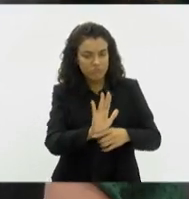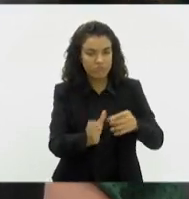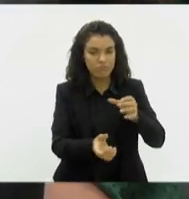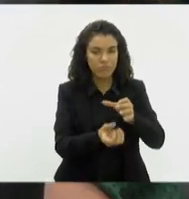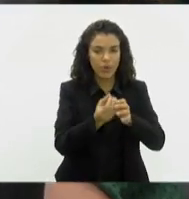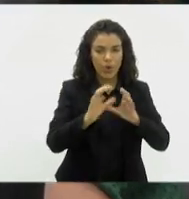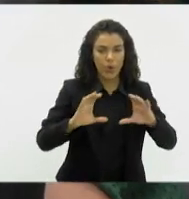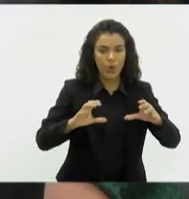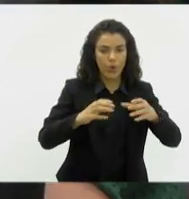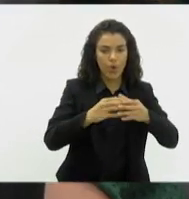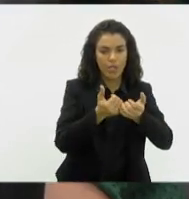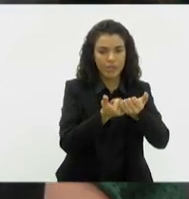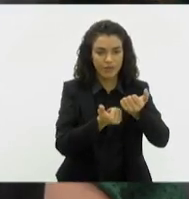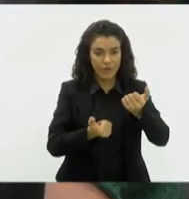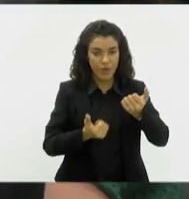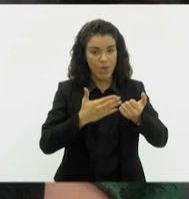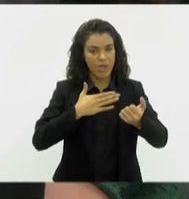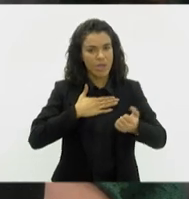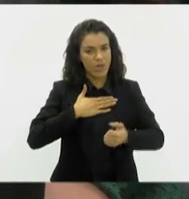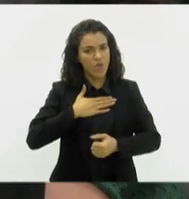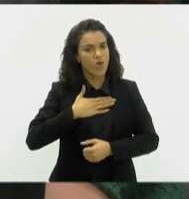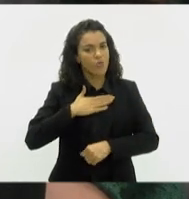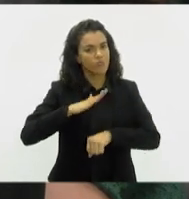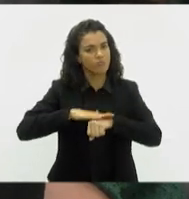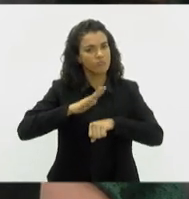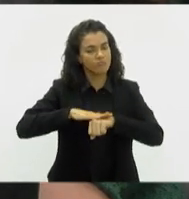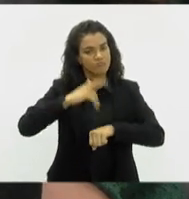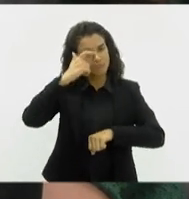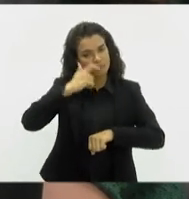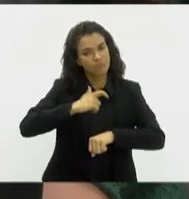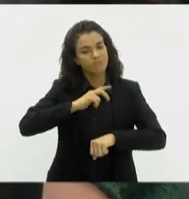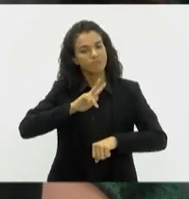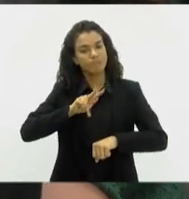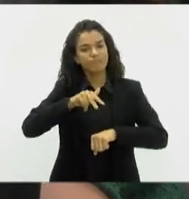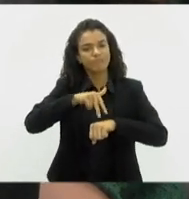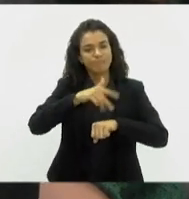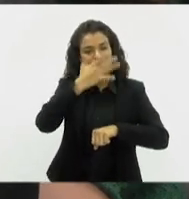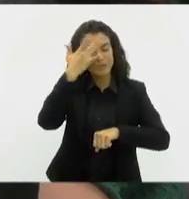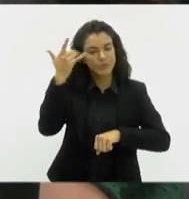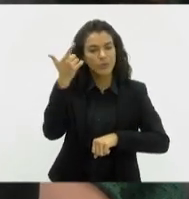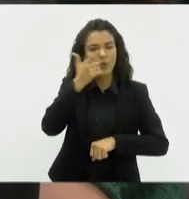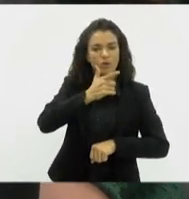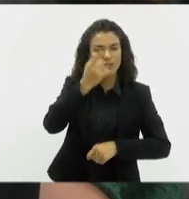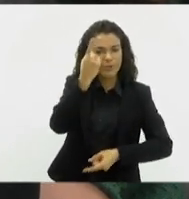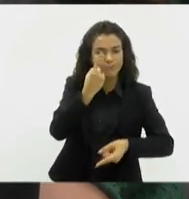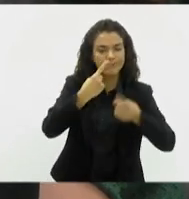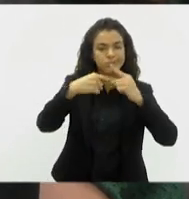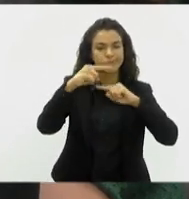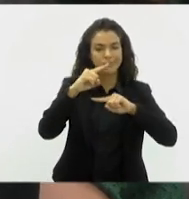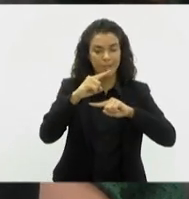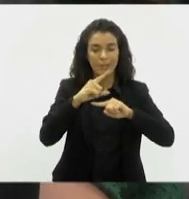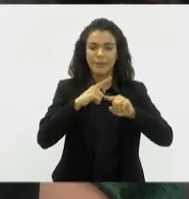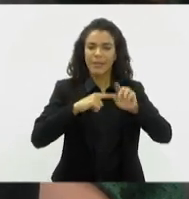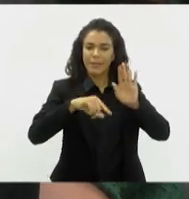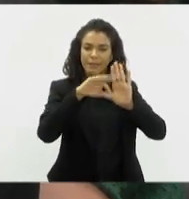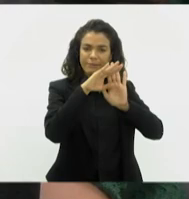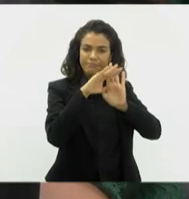coletivo Eu Sou Eu, que é um coletivo de sobreviventes do sistema carcerário, no qual tem a